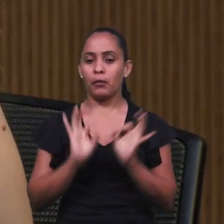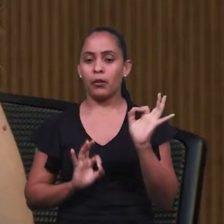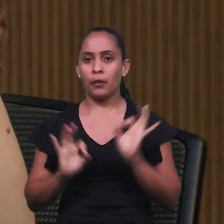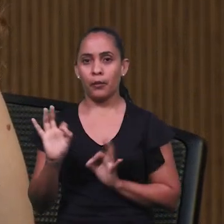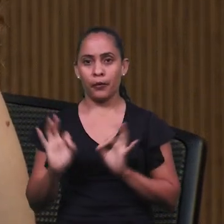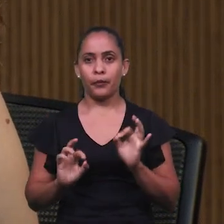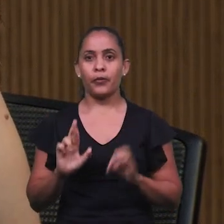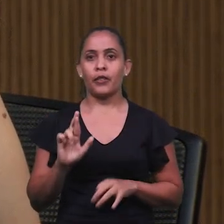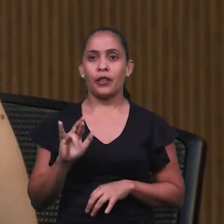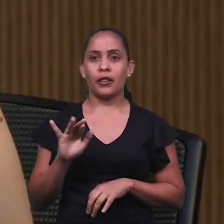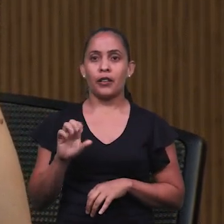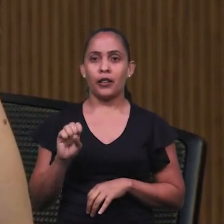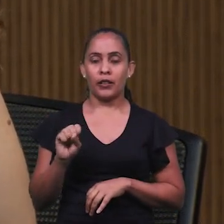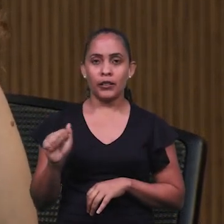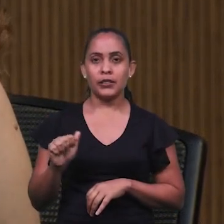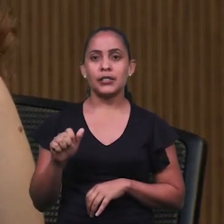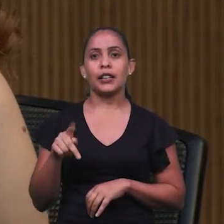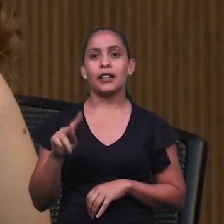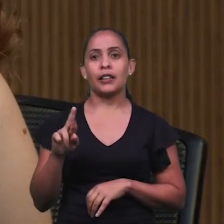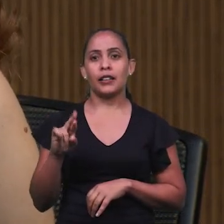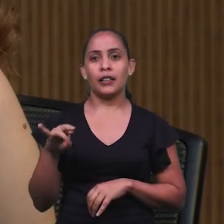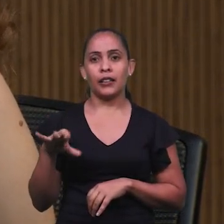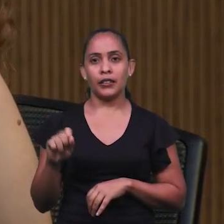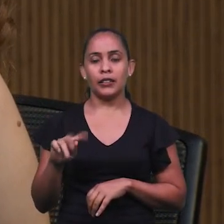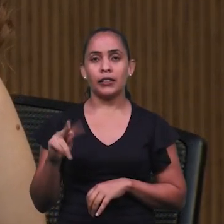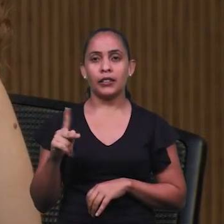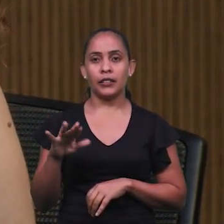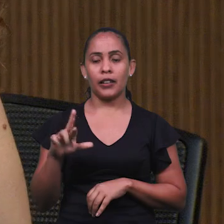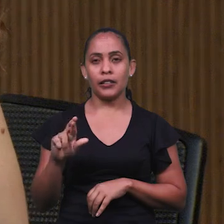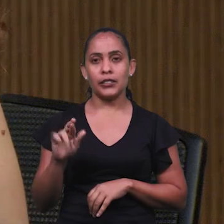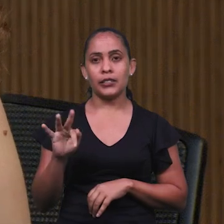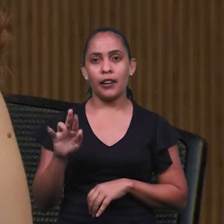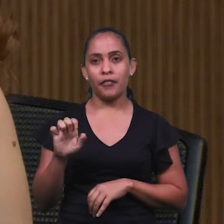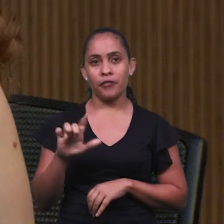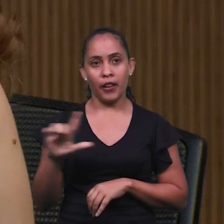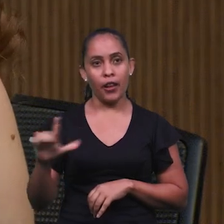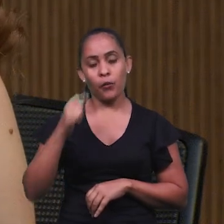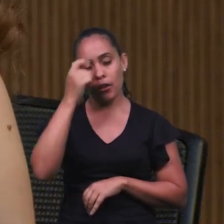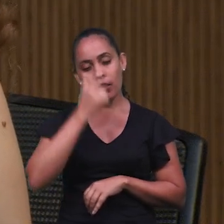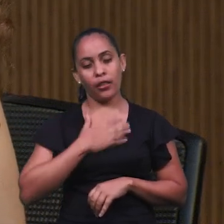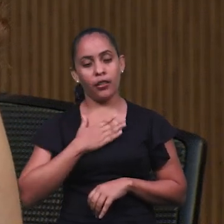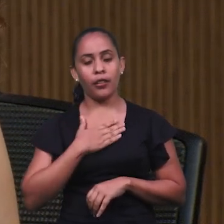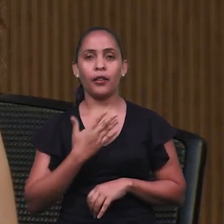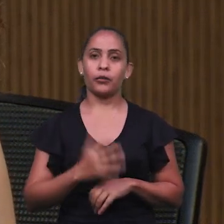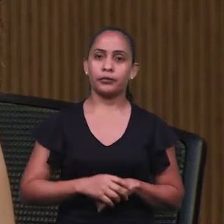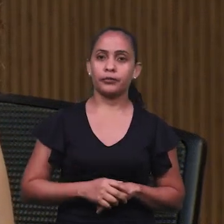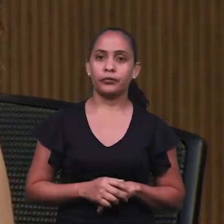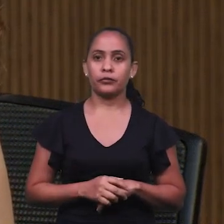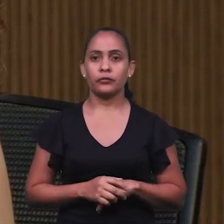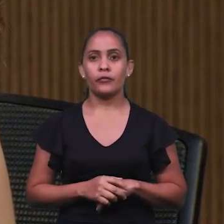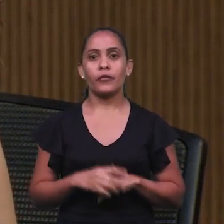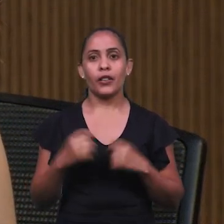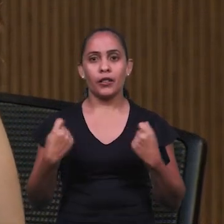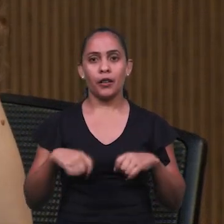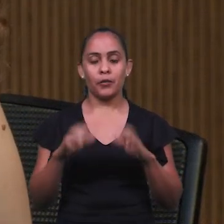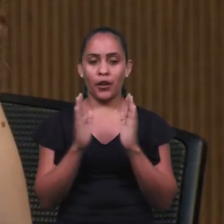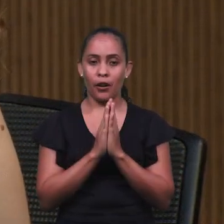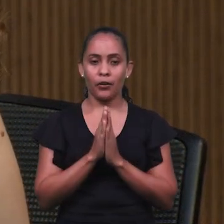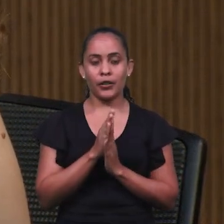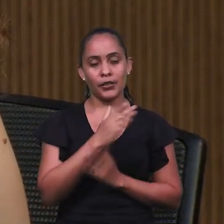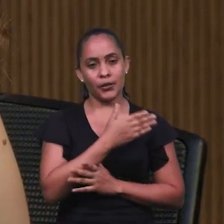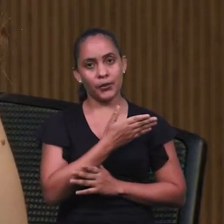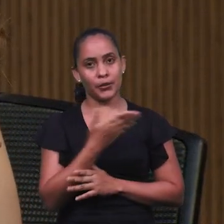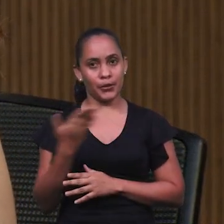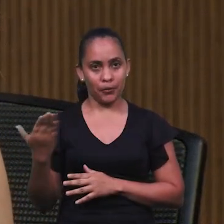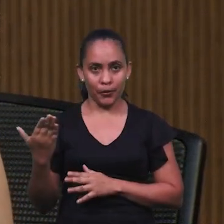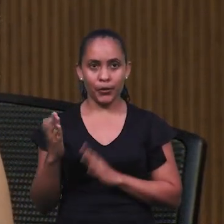constroem o programa são Raíssa, Karina, Tailisson, Rafael e eu, né? Precisamos das